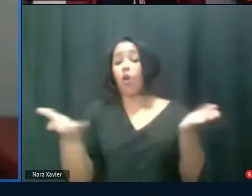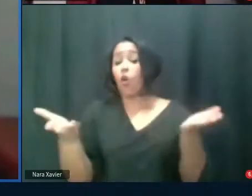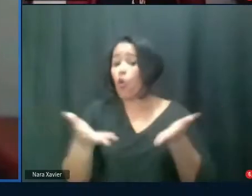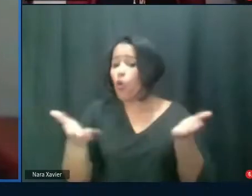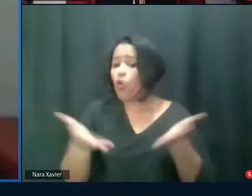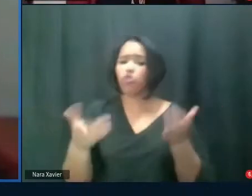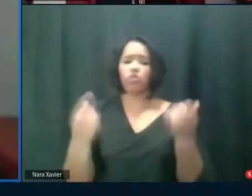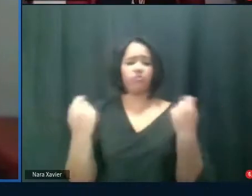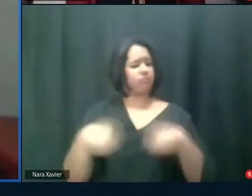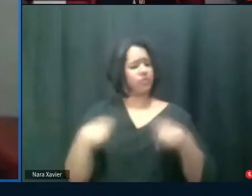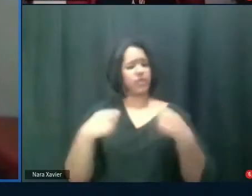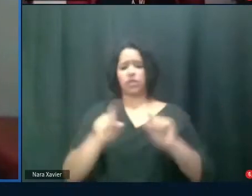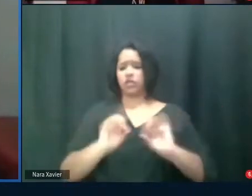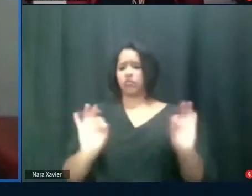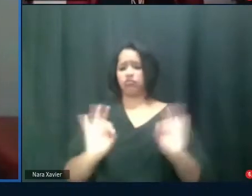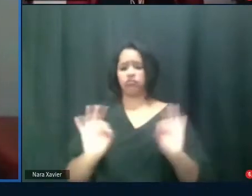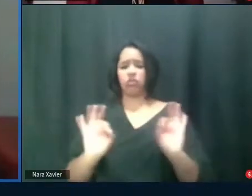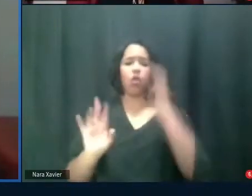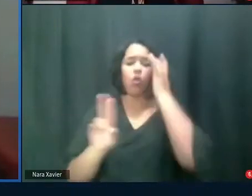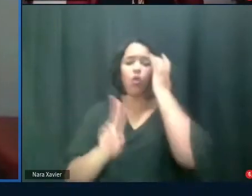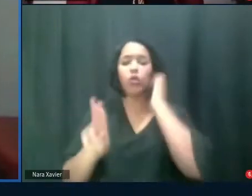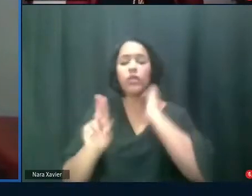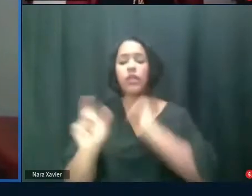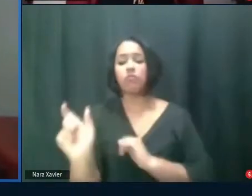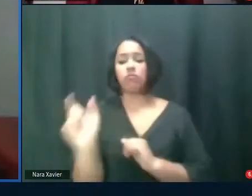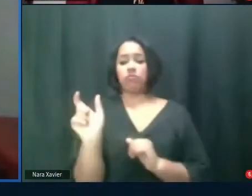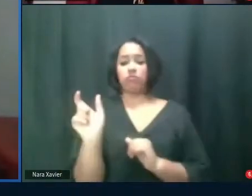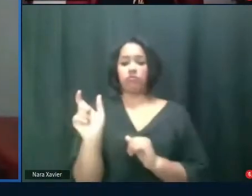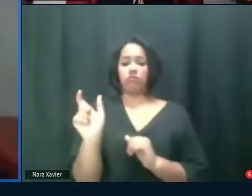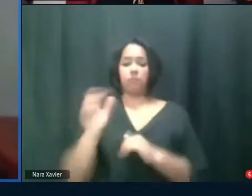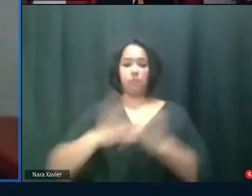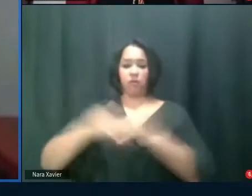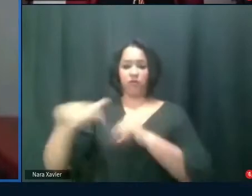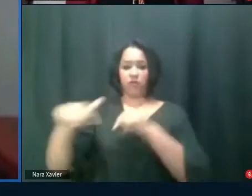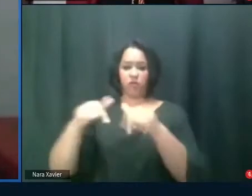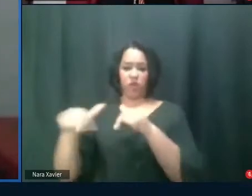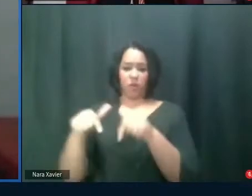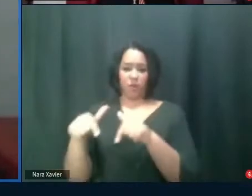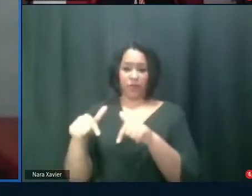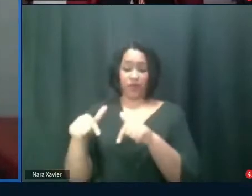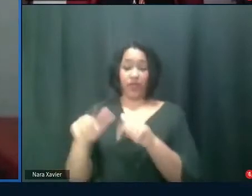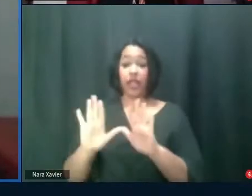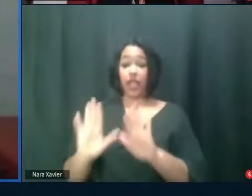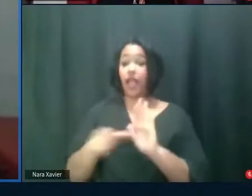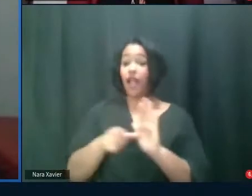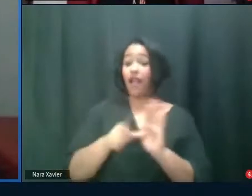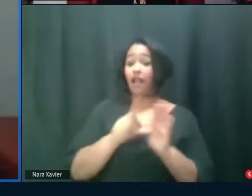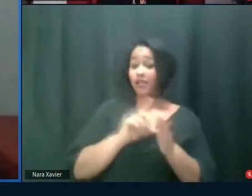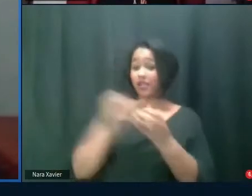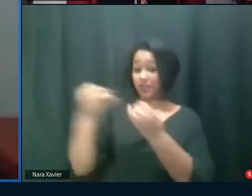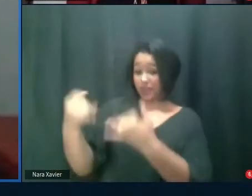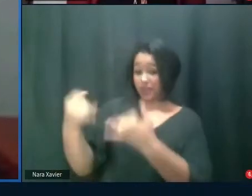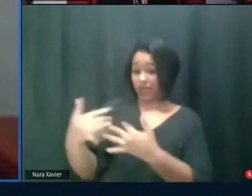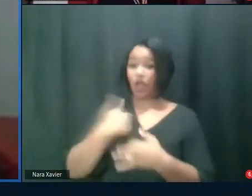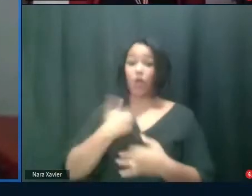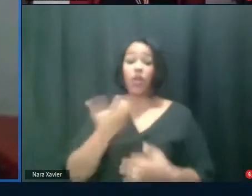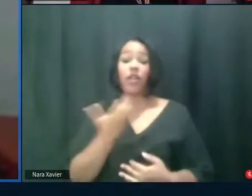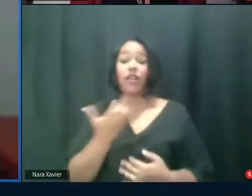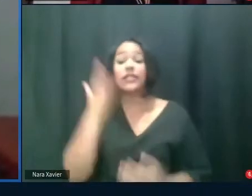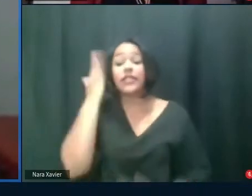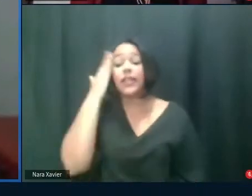é necessário esse uso. E aí, antes de falar um pouco mais sobre ele, eu queria te